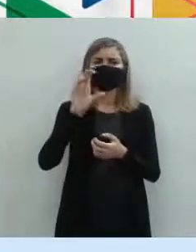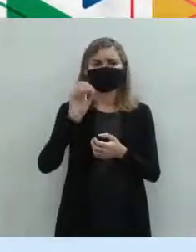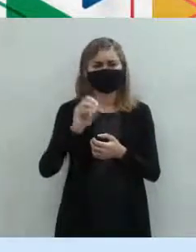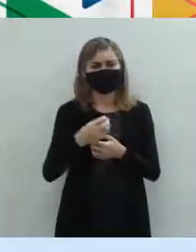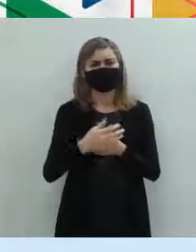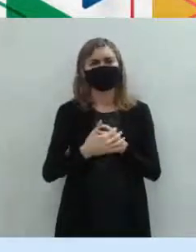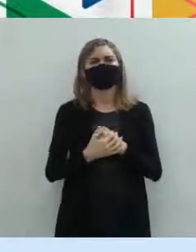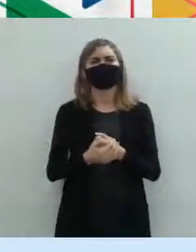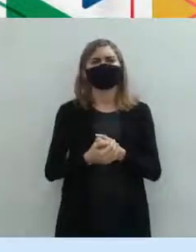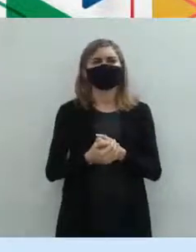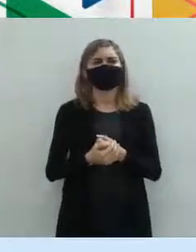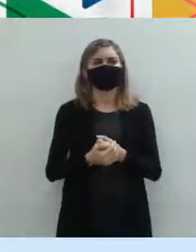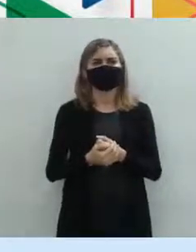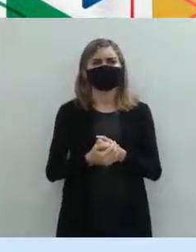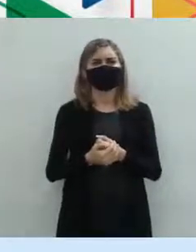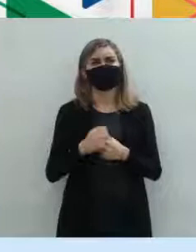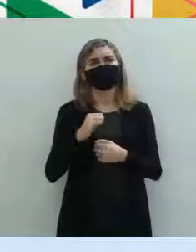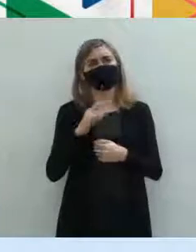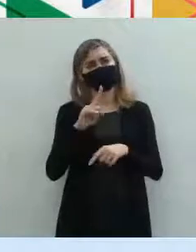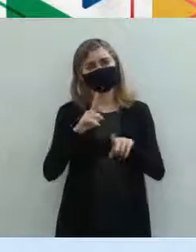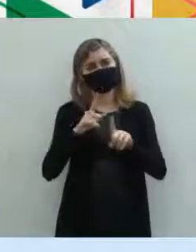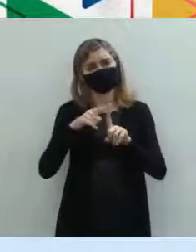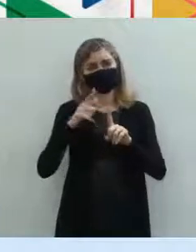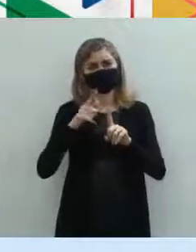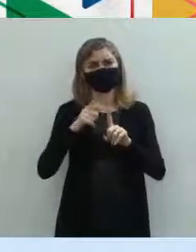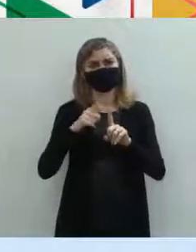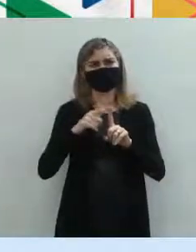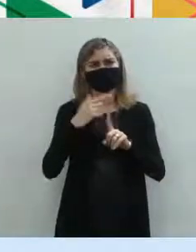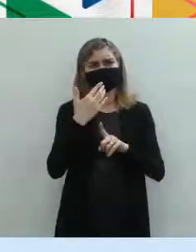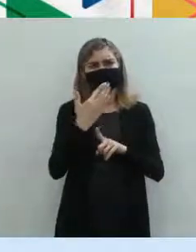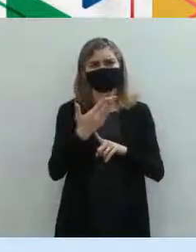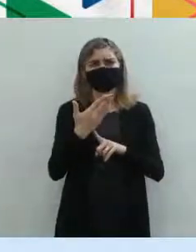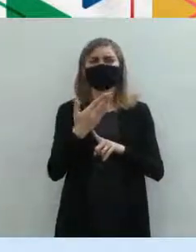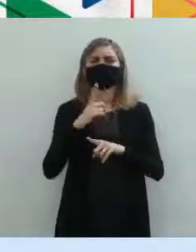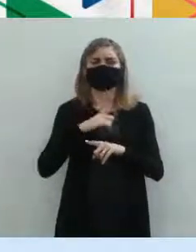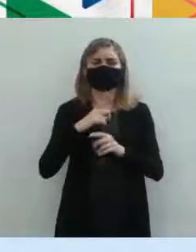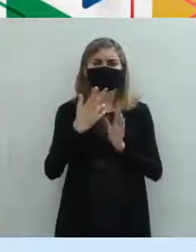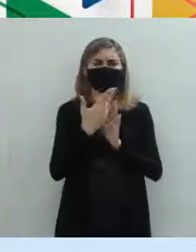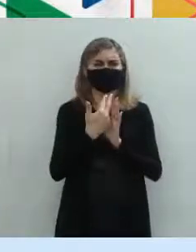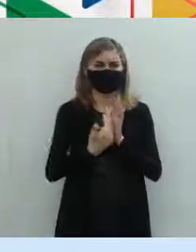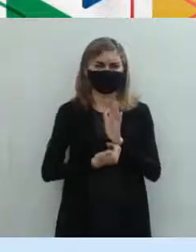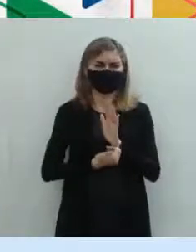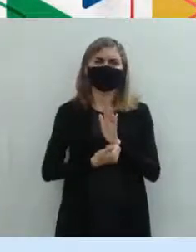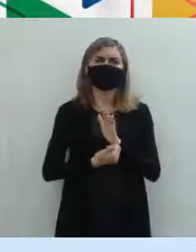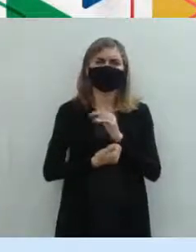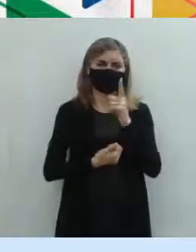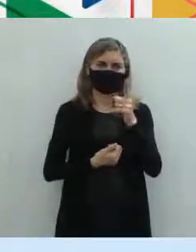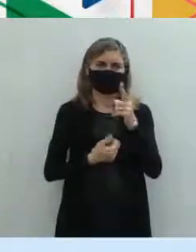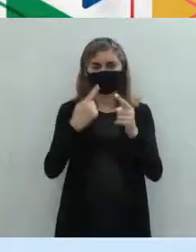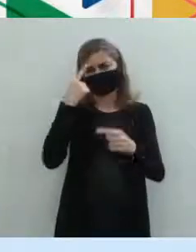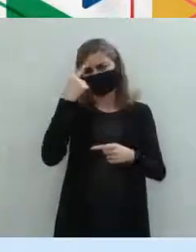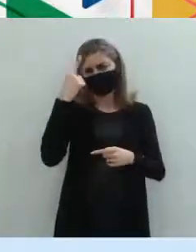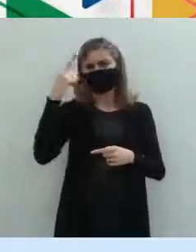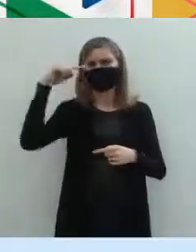cubo, tá? Esse tipo de perspectiva, que é um desenho de perspectiva, que é a ideia de profundidade de